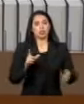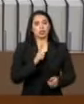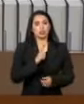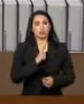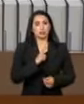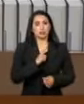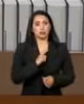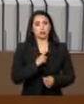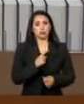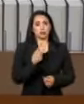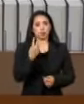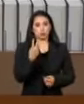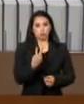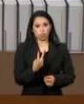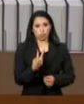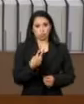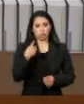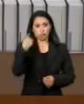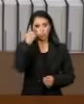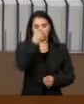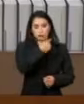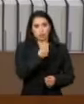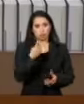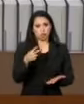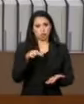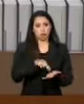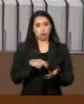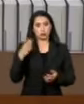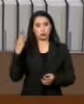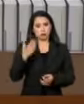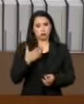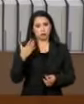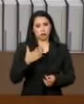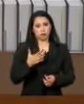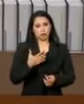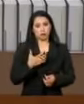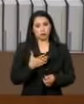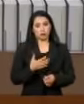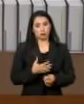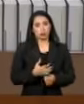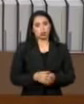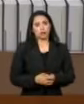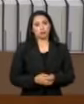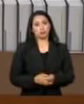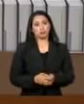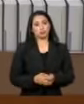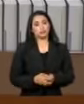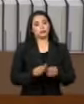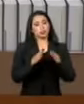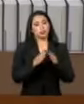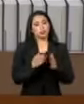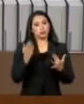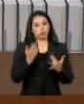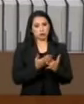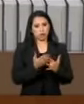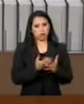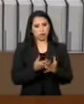de 2 horas de sustentações orais. Eu sugeriria nós fazermos um intervalo mais